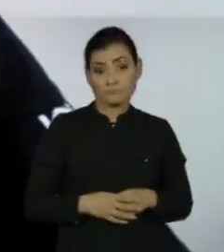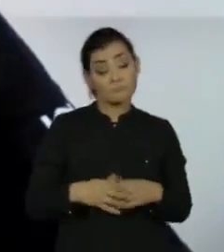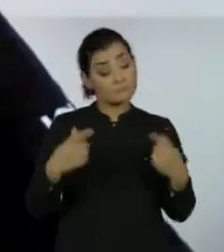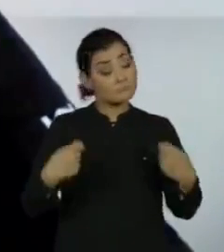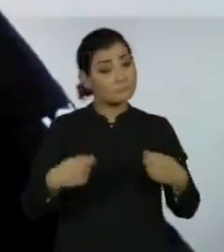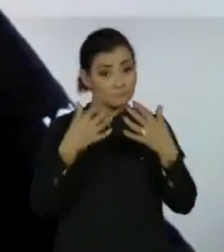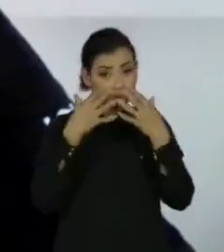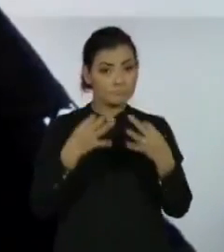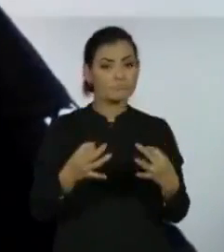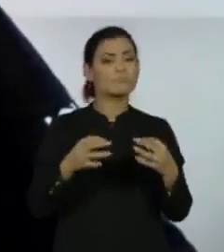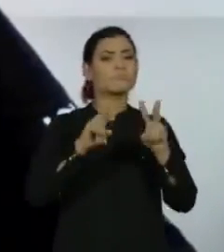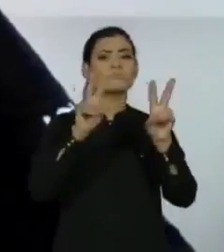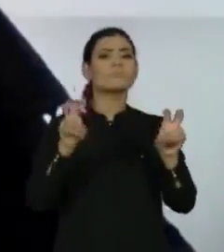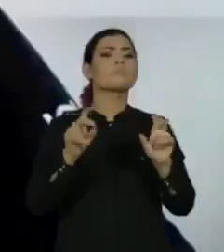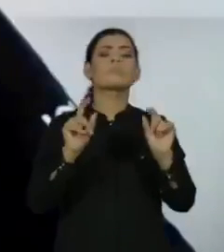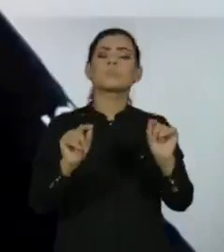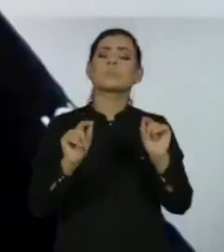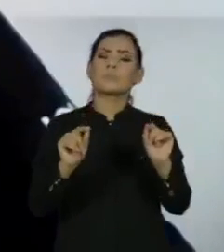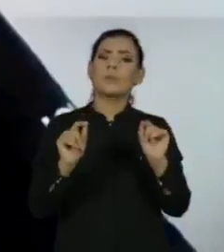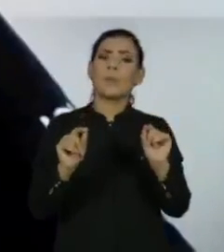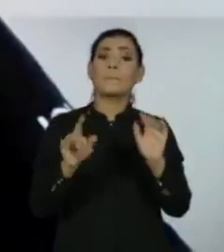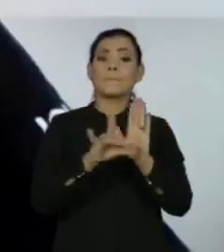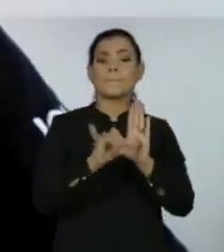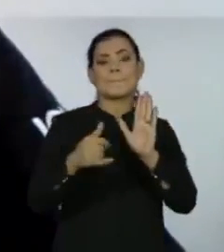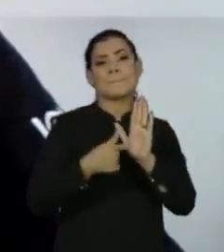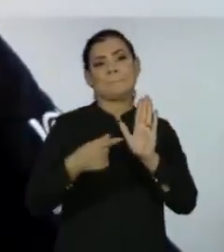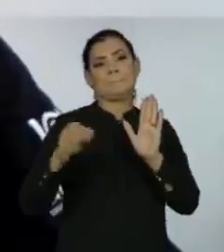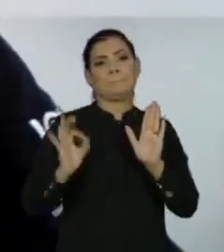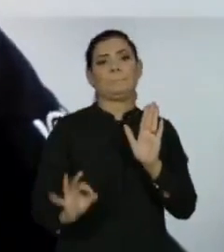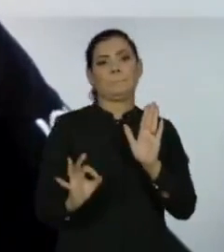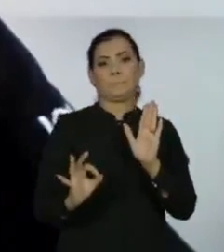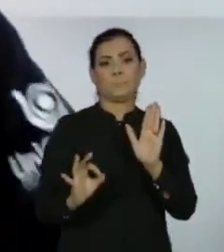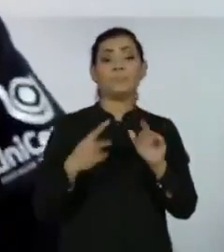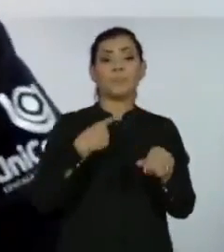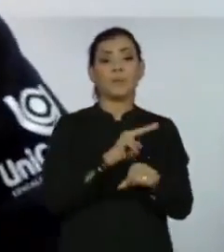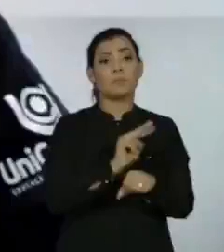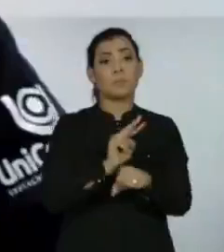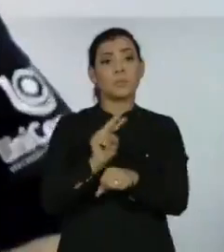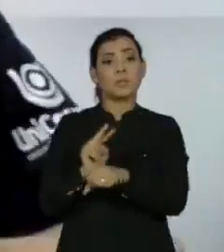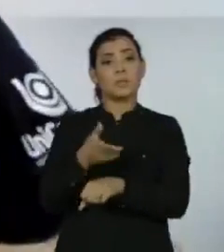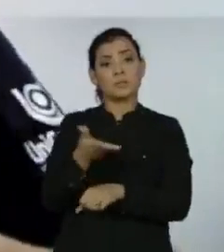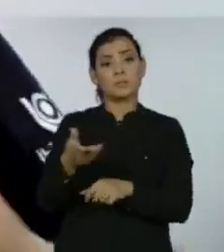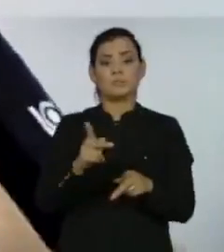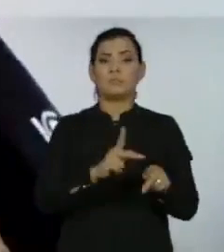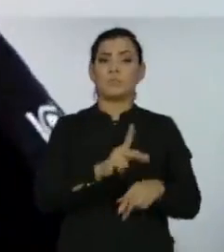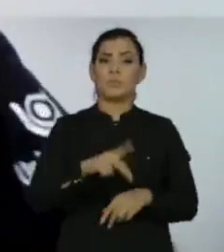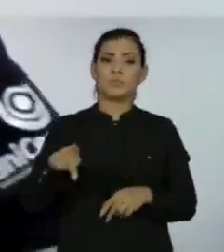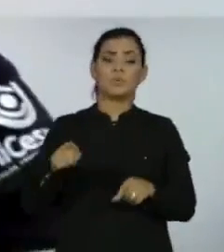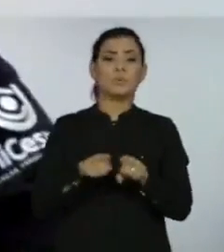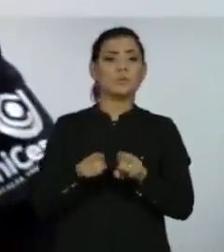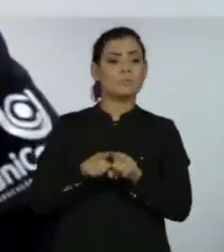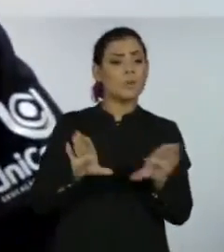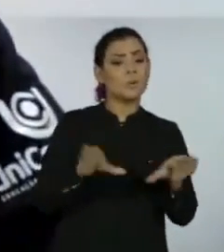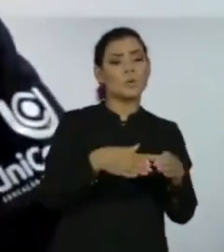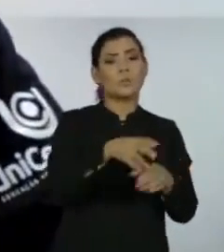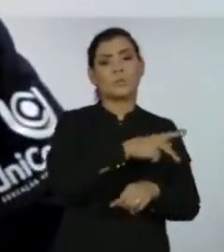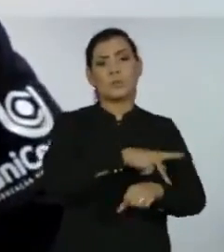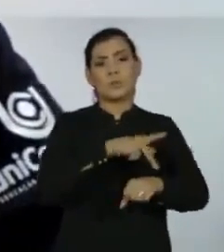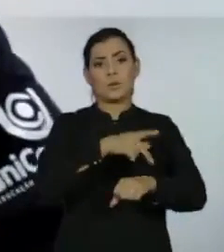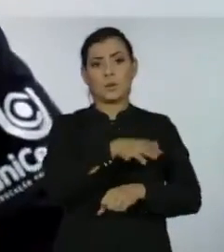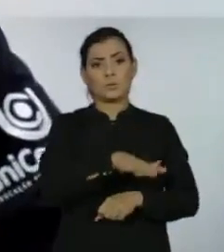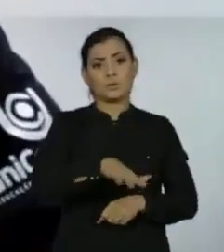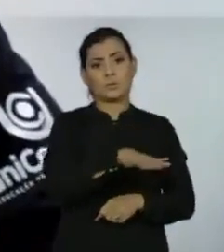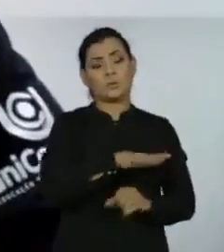tenha ele efetivado como uma lei que resguarde os professores e os atores pedagógicos do